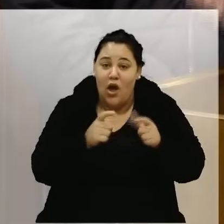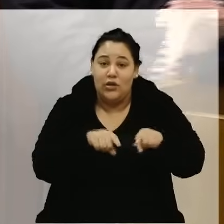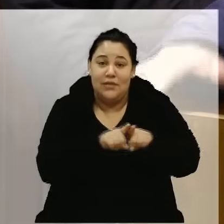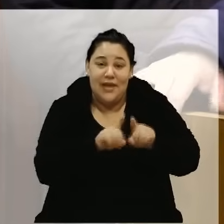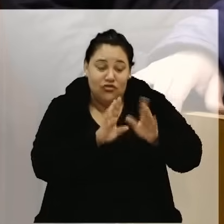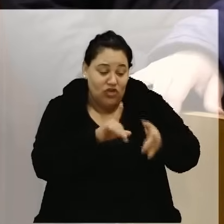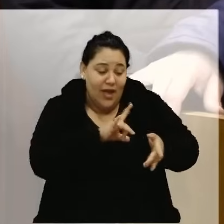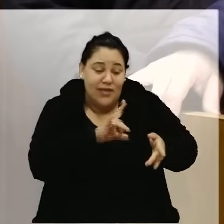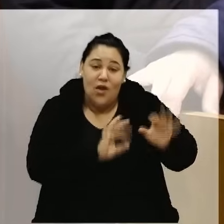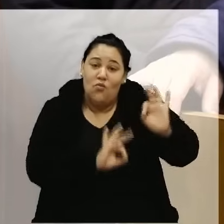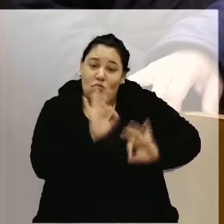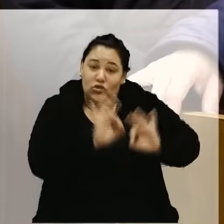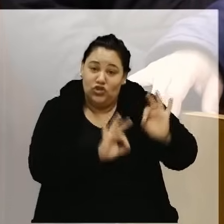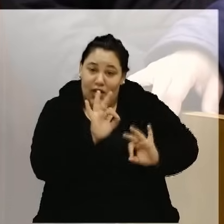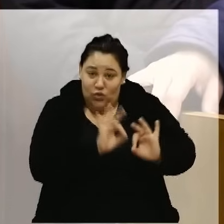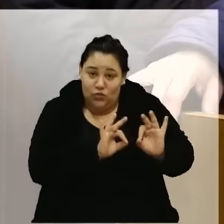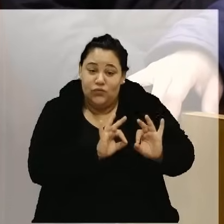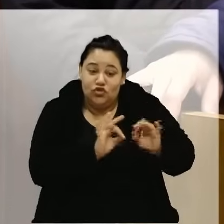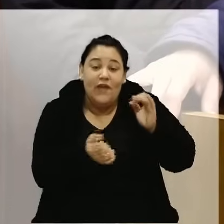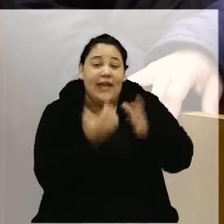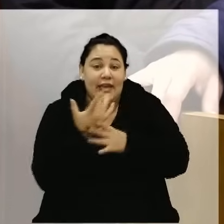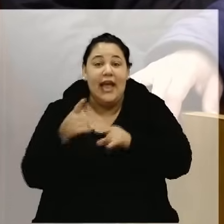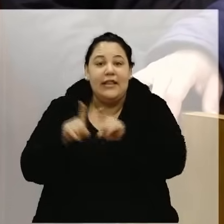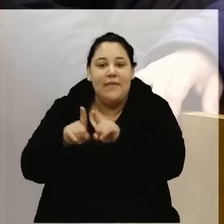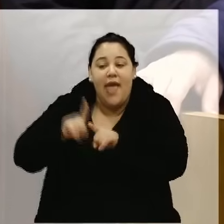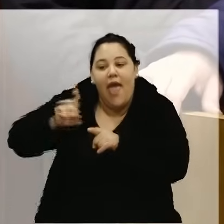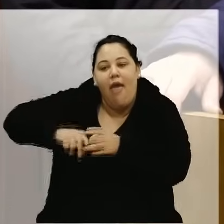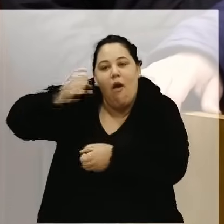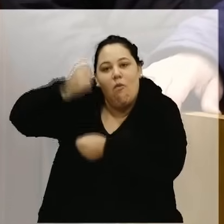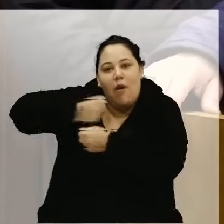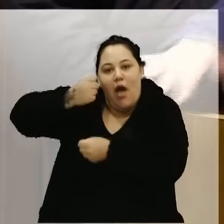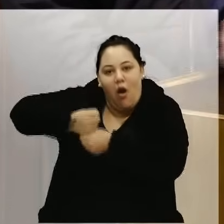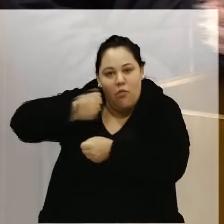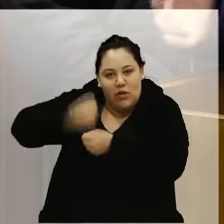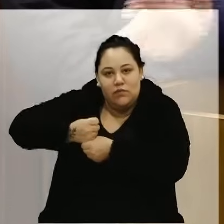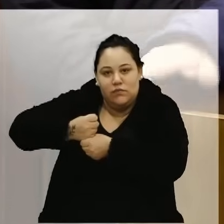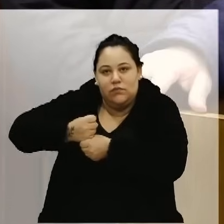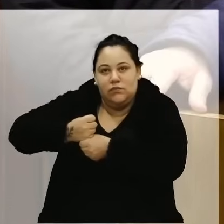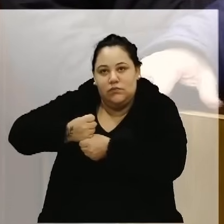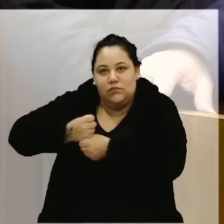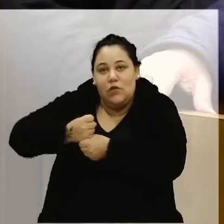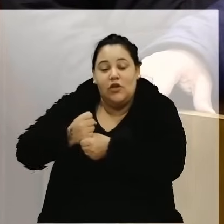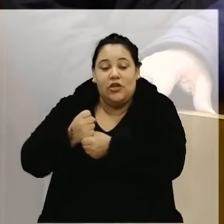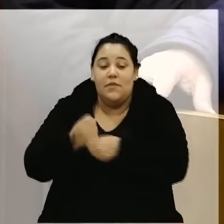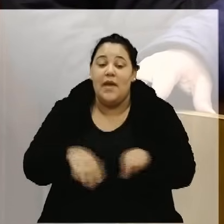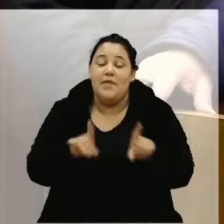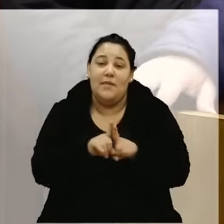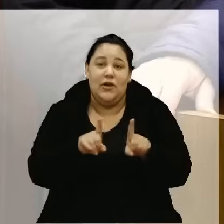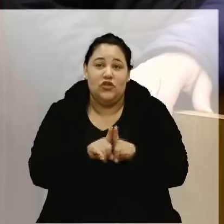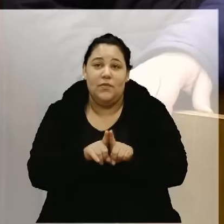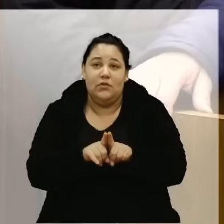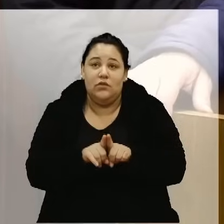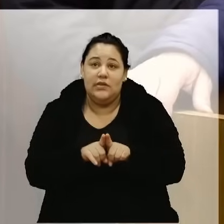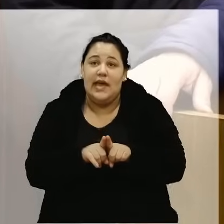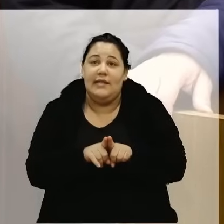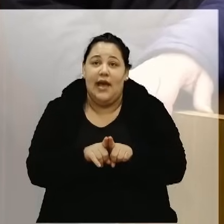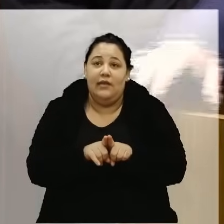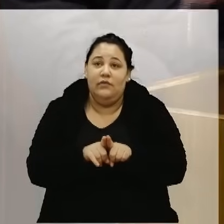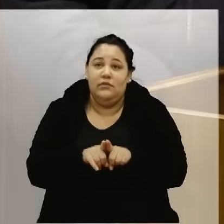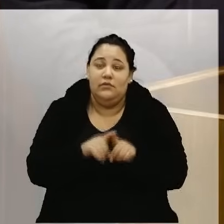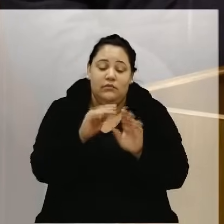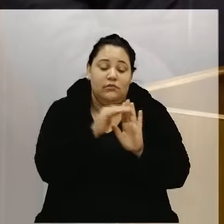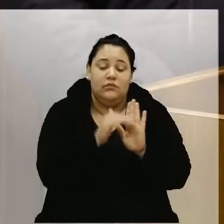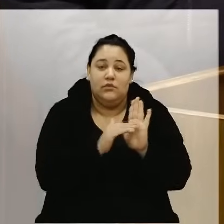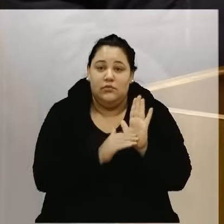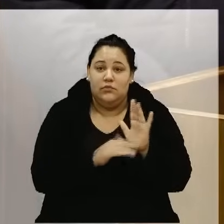projeto elaborado, é uma obra que vai demandar, num cronograma de 1 ano a 1 ano e meio,